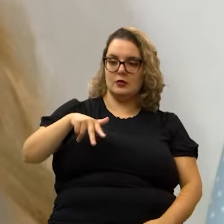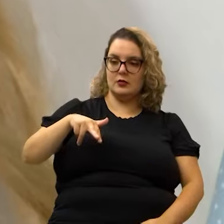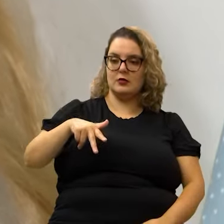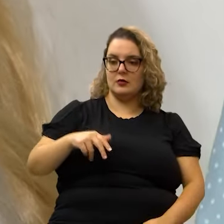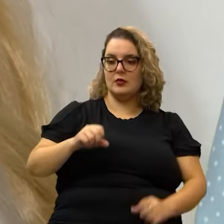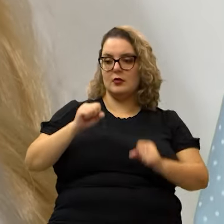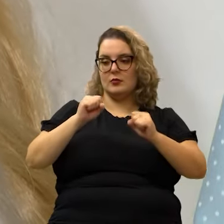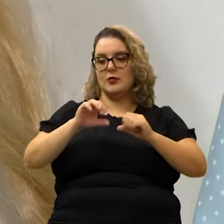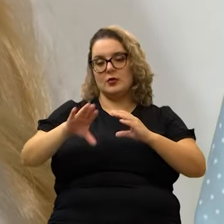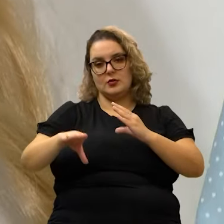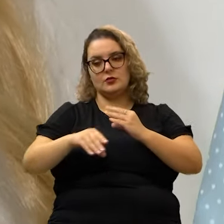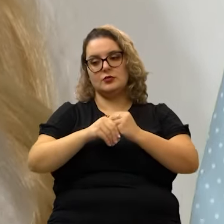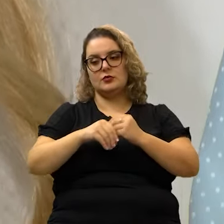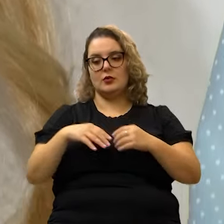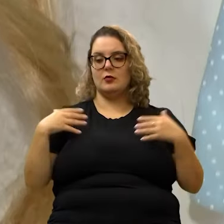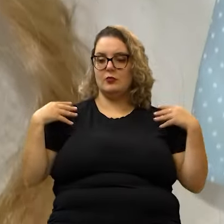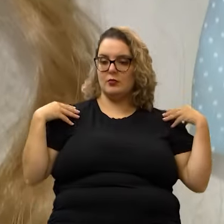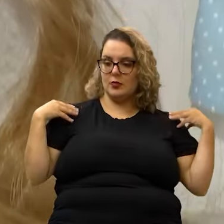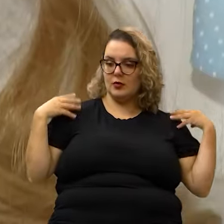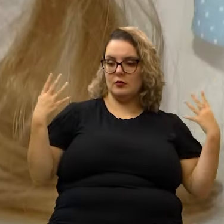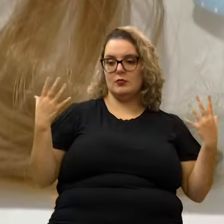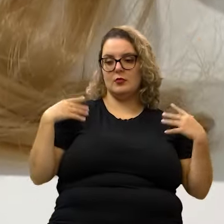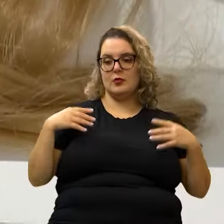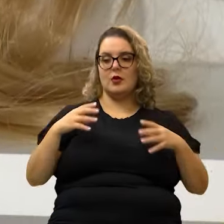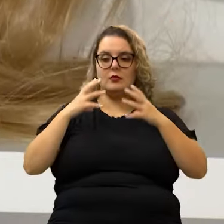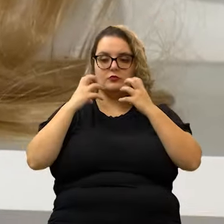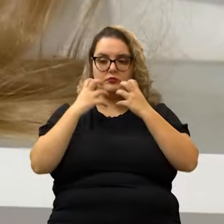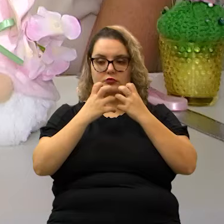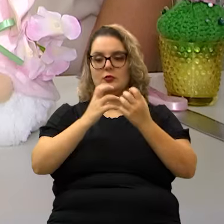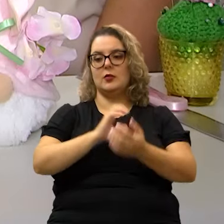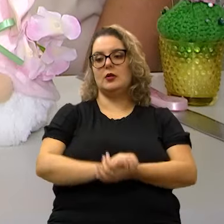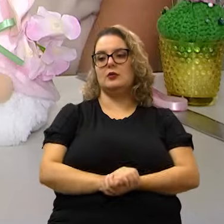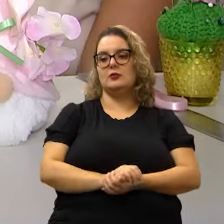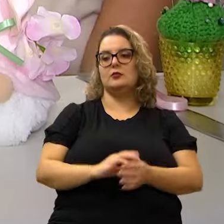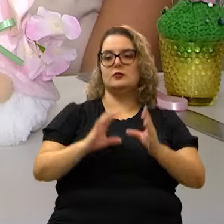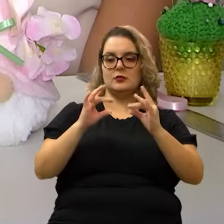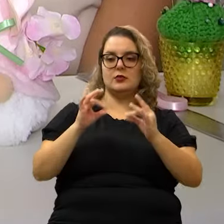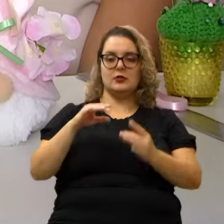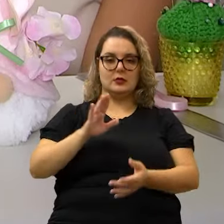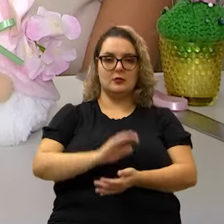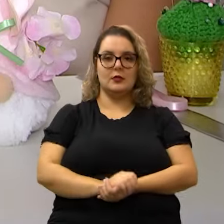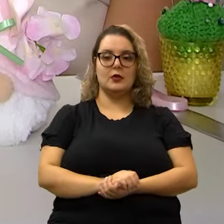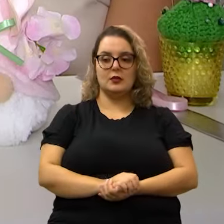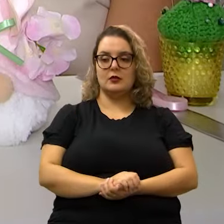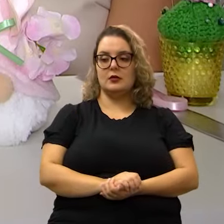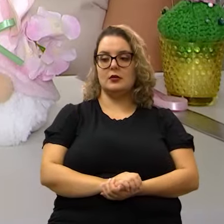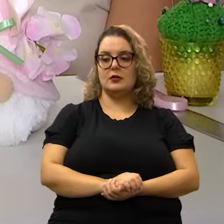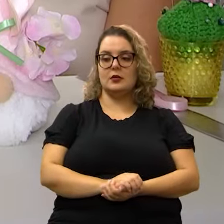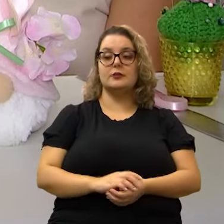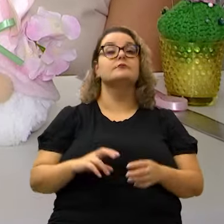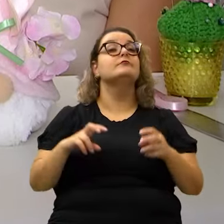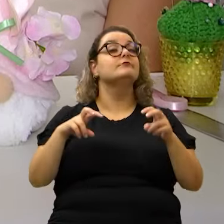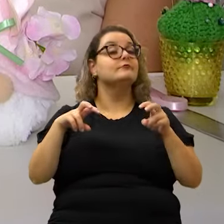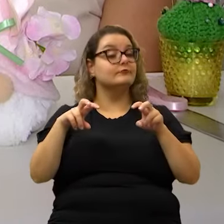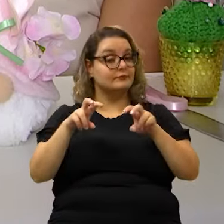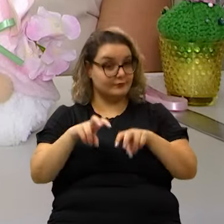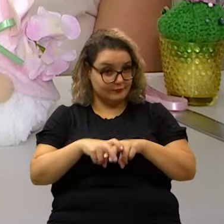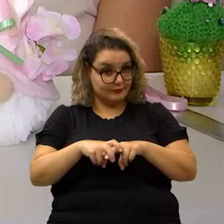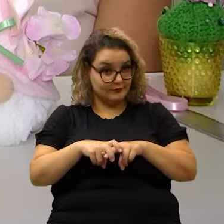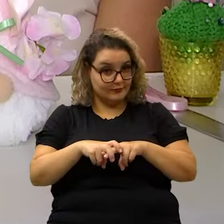pra gente acrescentar, pôr um bracinho, uma barba, né, fazer algum detalhe a mais. Então você senta aí na cadeira,